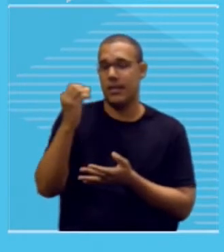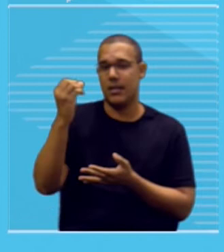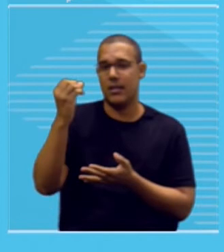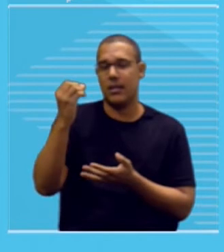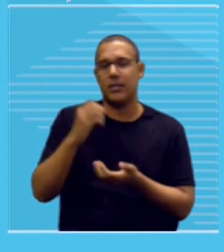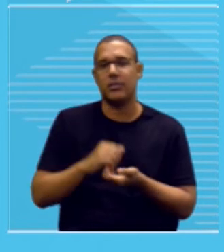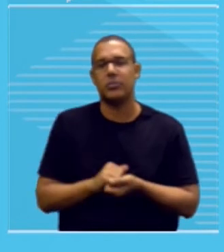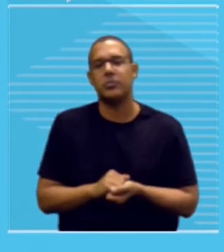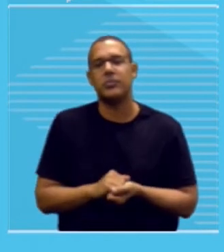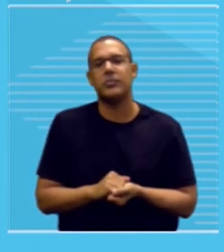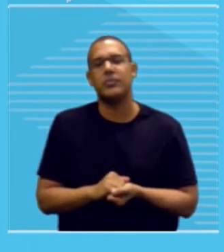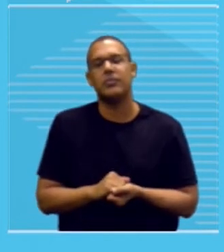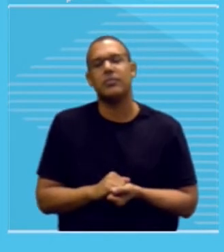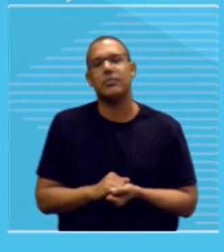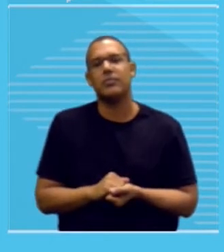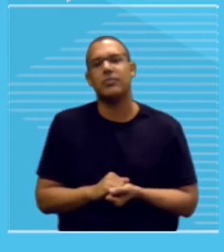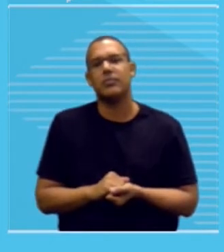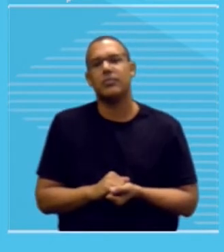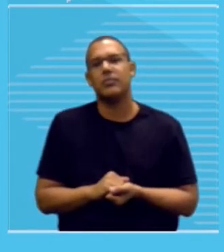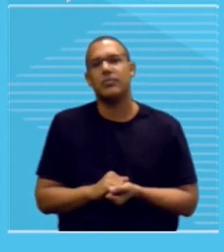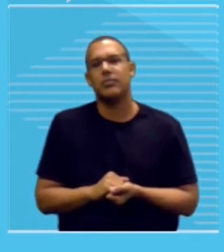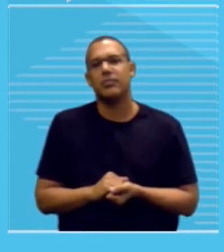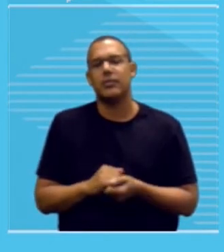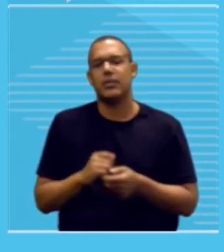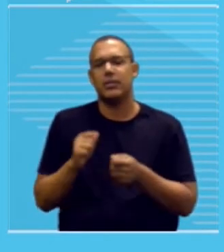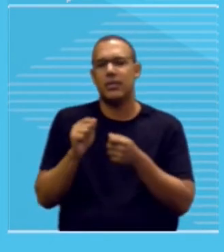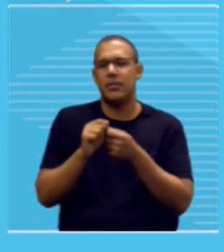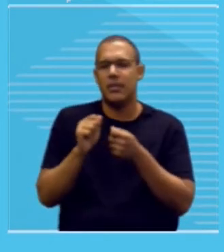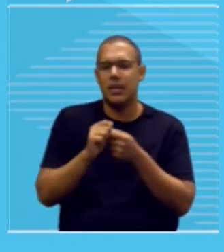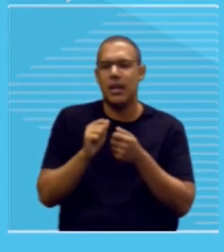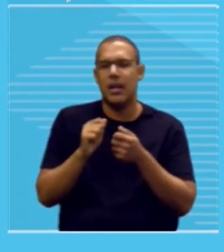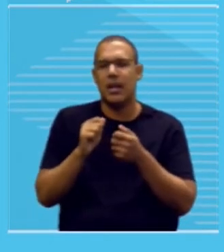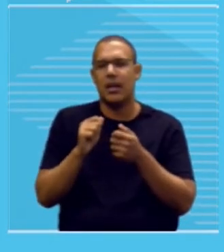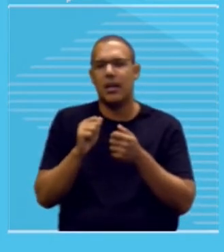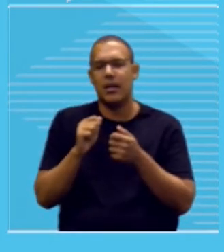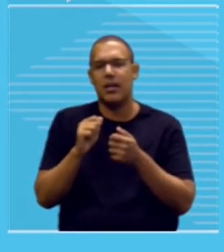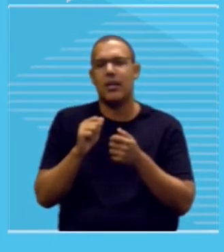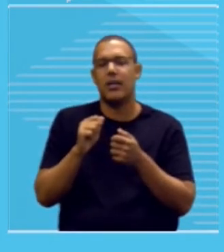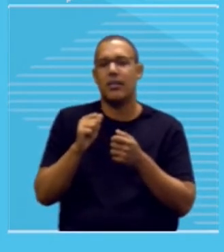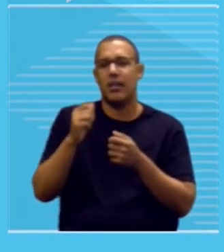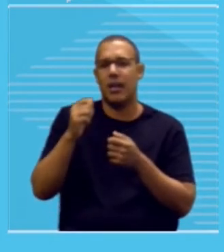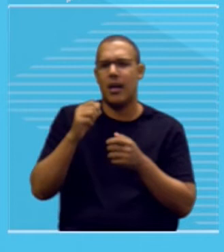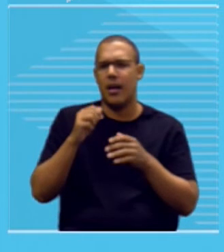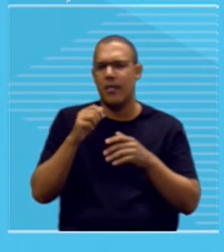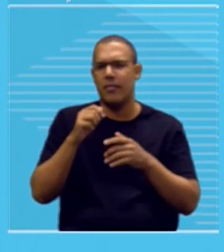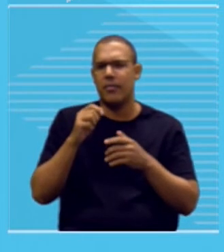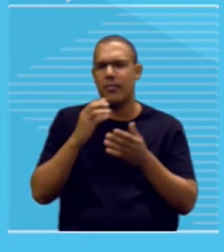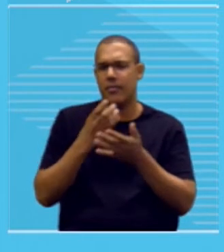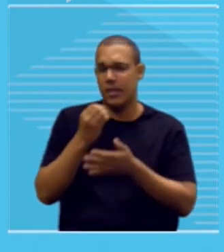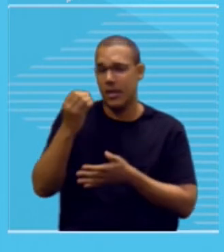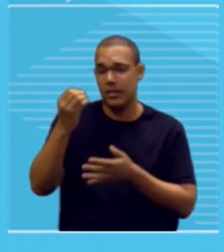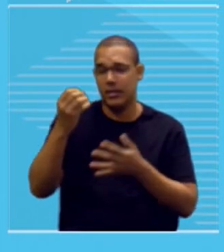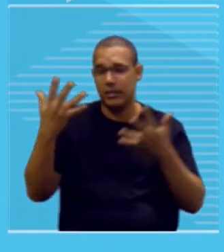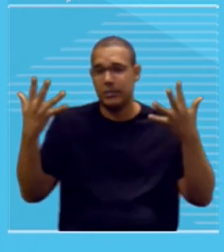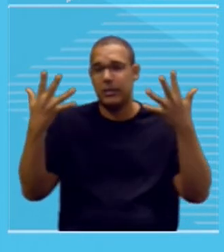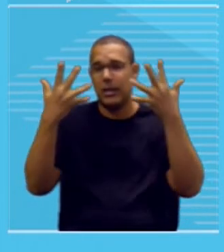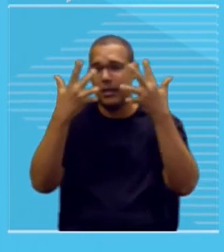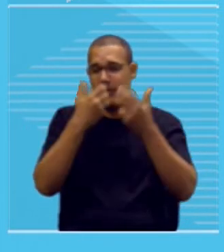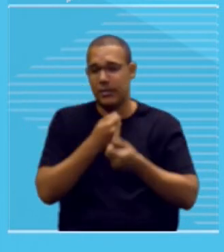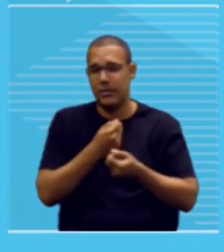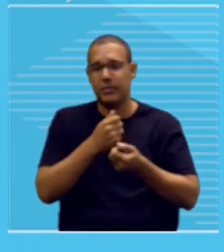na sua viagem fazer aventuras inesquecíveis que legal